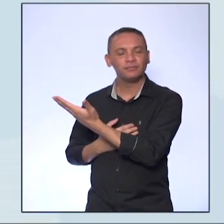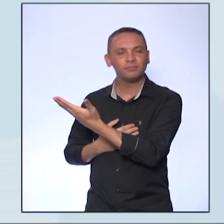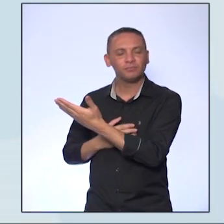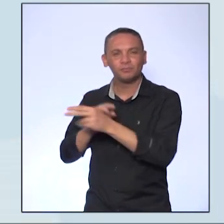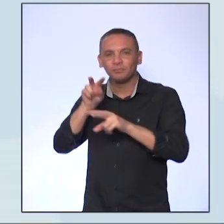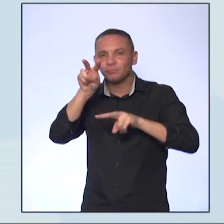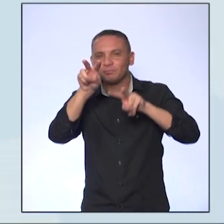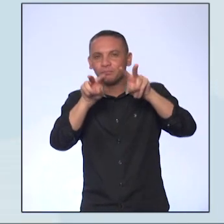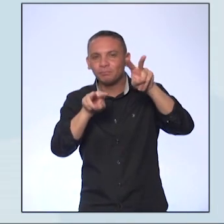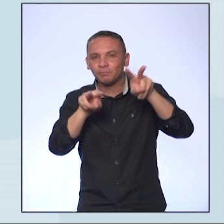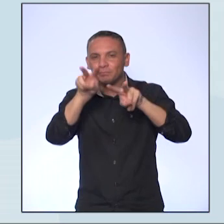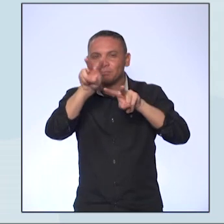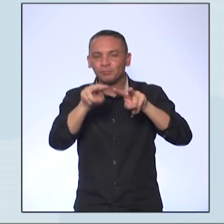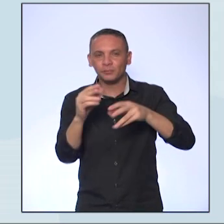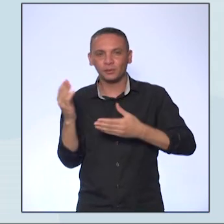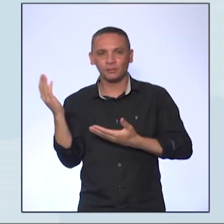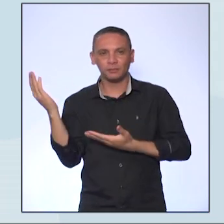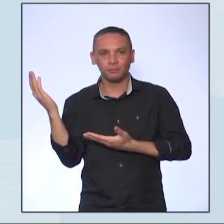essa imagem.